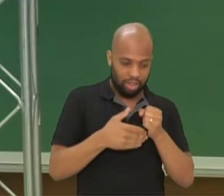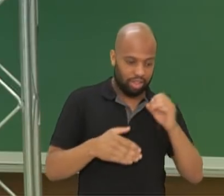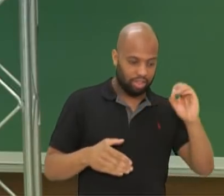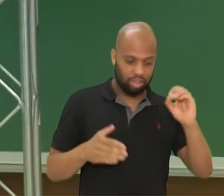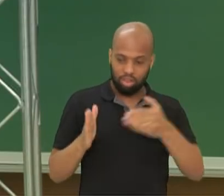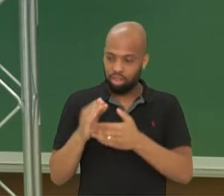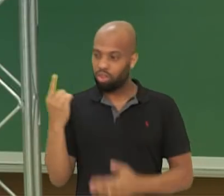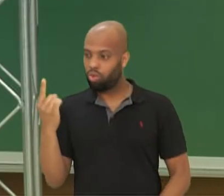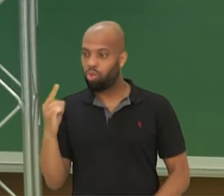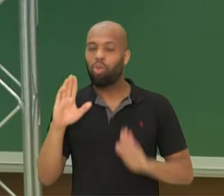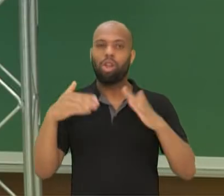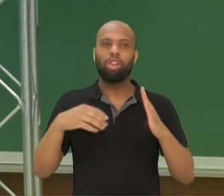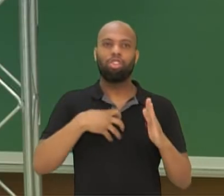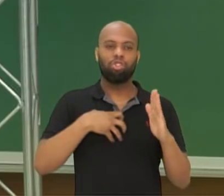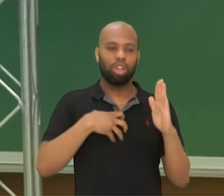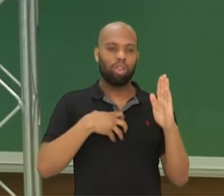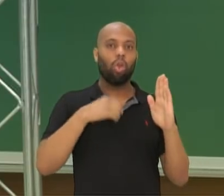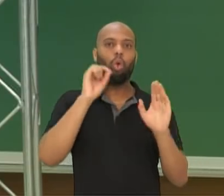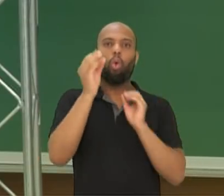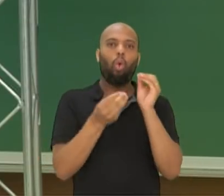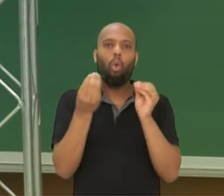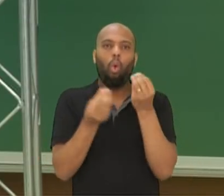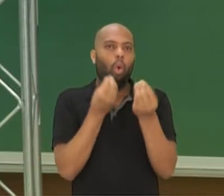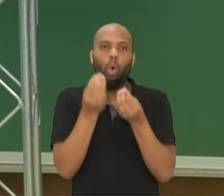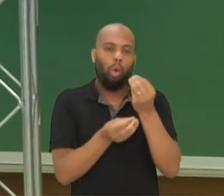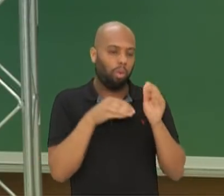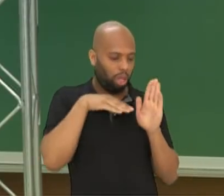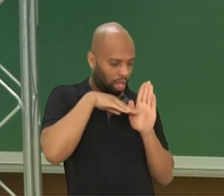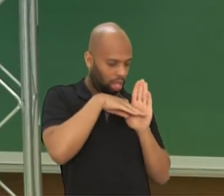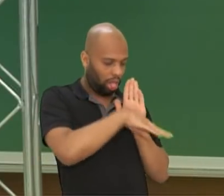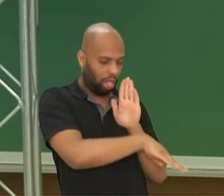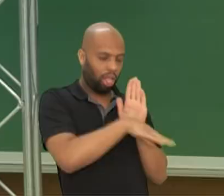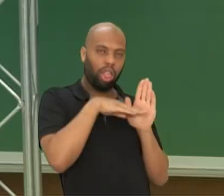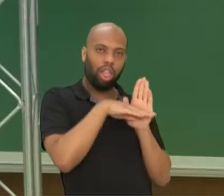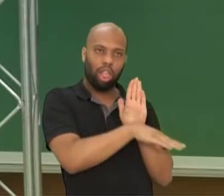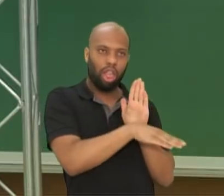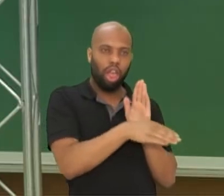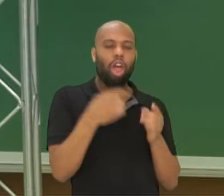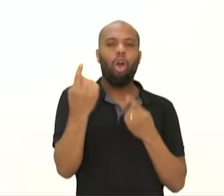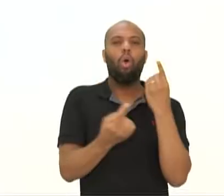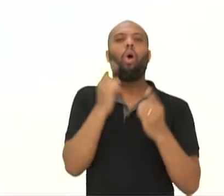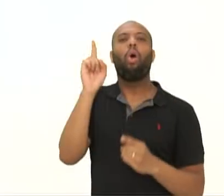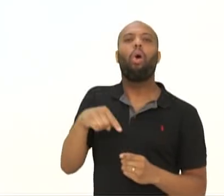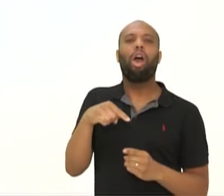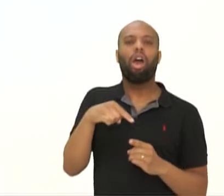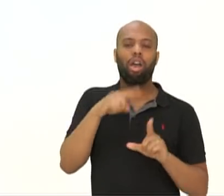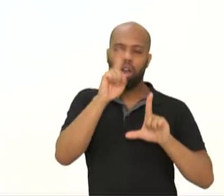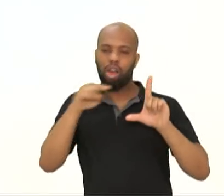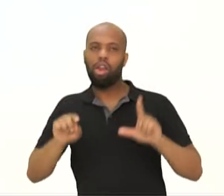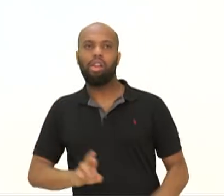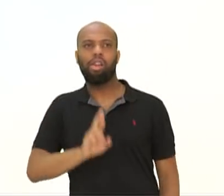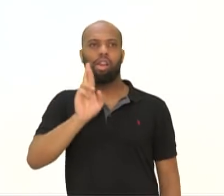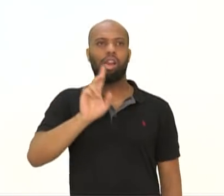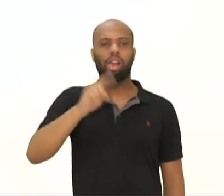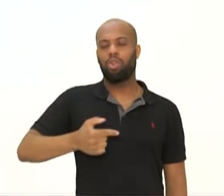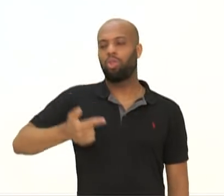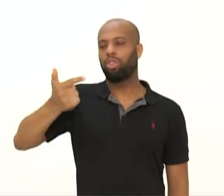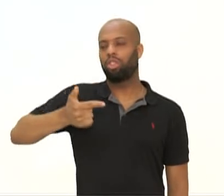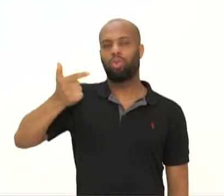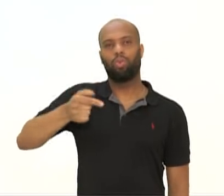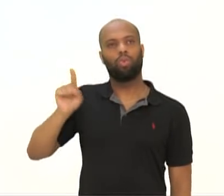a função é decrescente. O gráfico que representa essa função decrescente é esse segundo